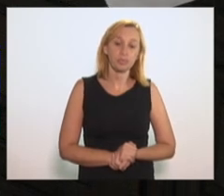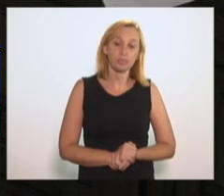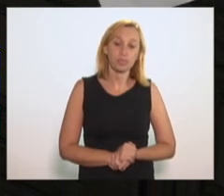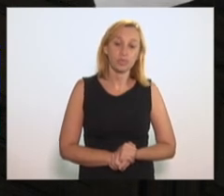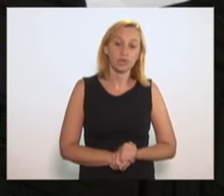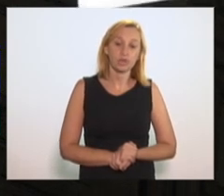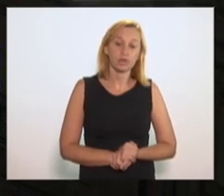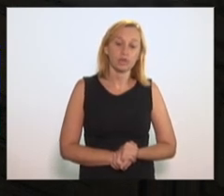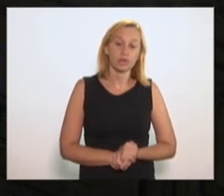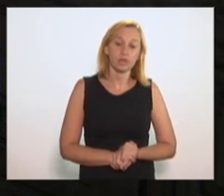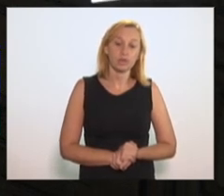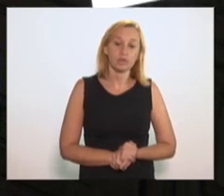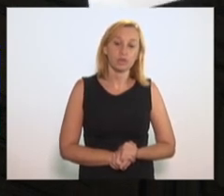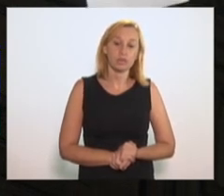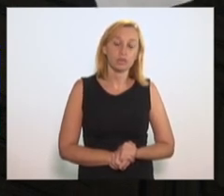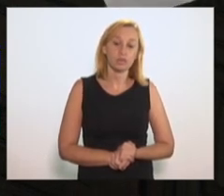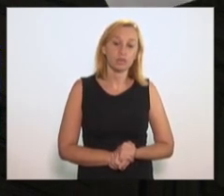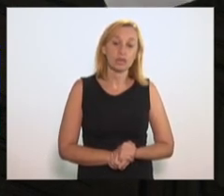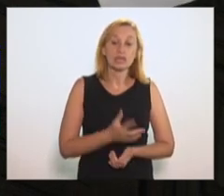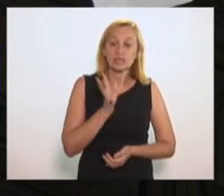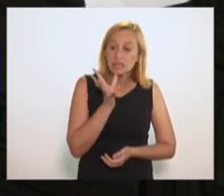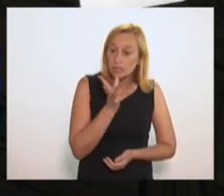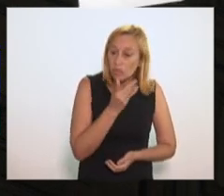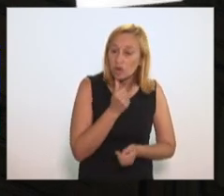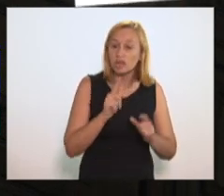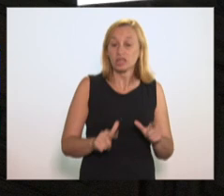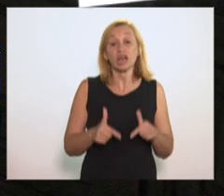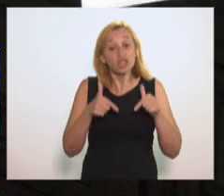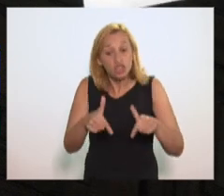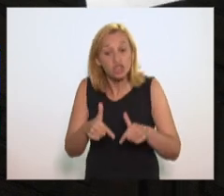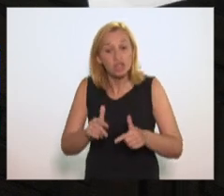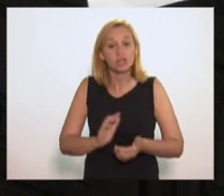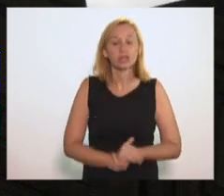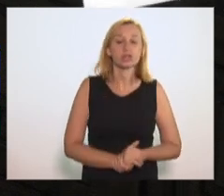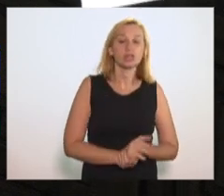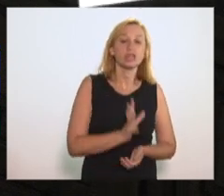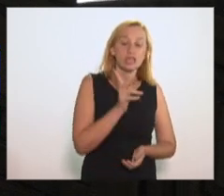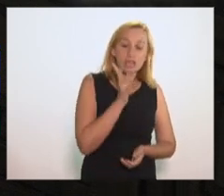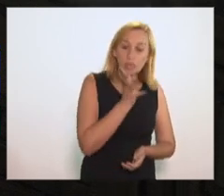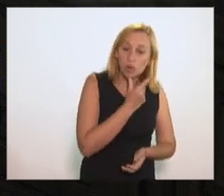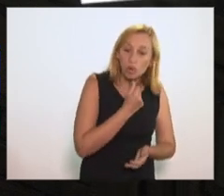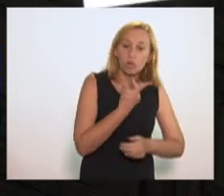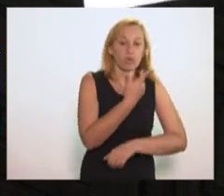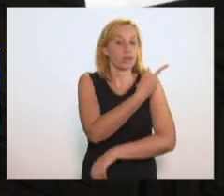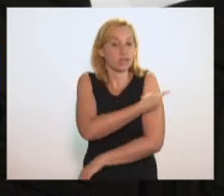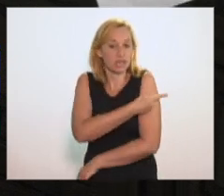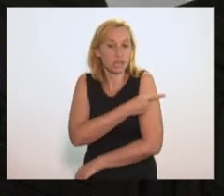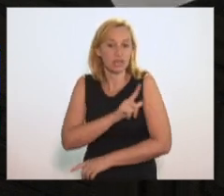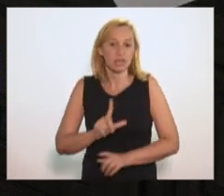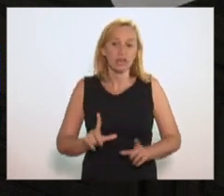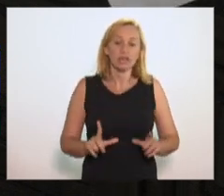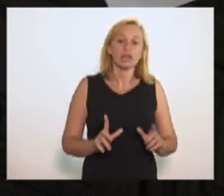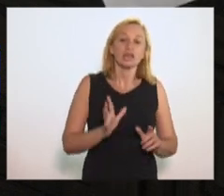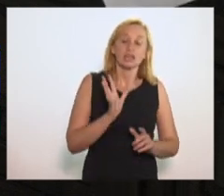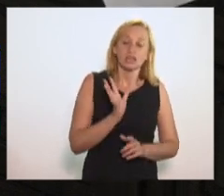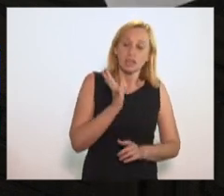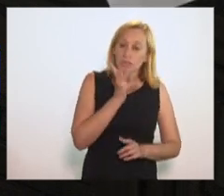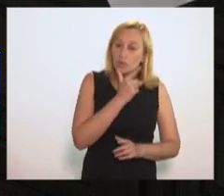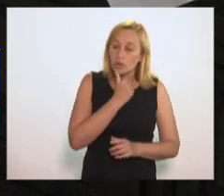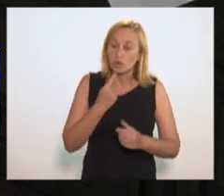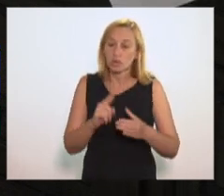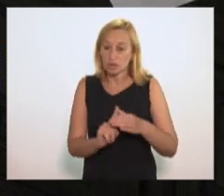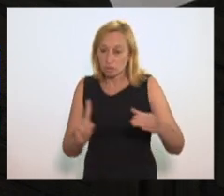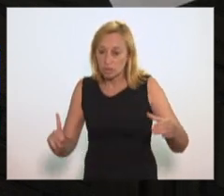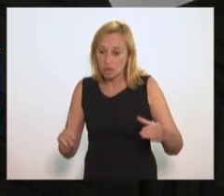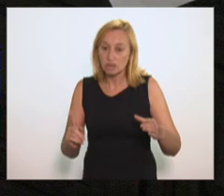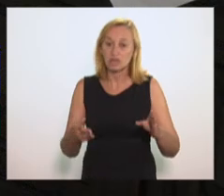minimizando a pandemia demorando a tomar atitudes demorou com a vacina demorou com o isolamento social está